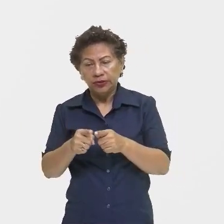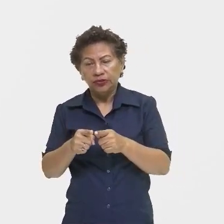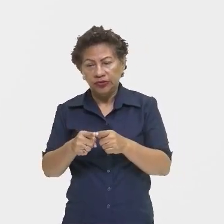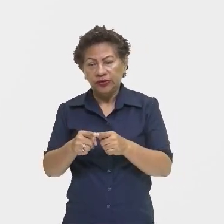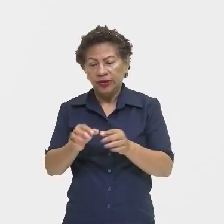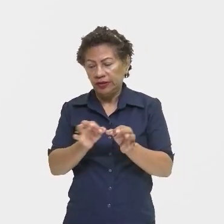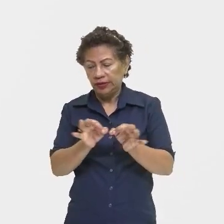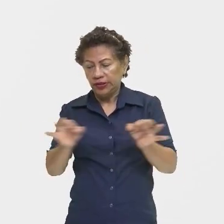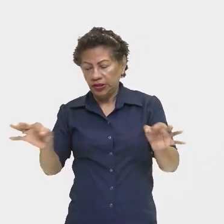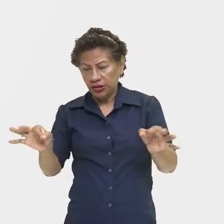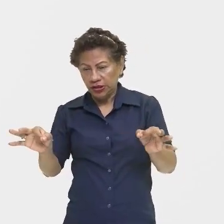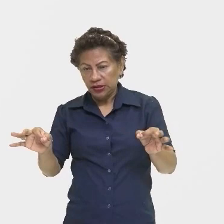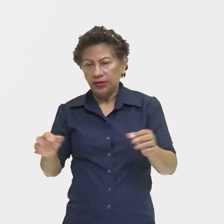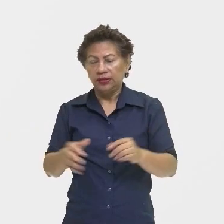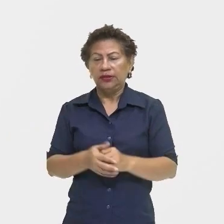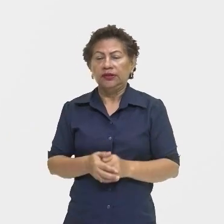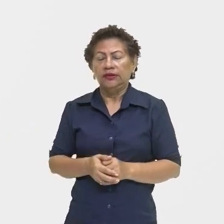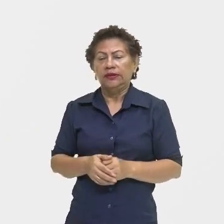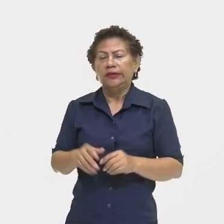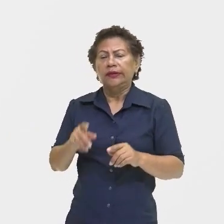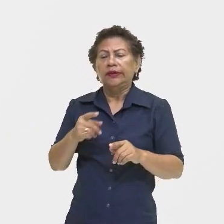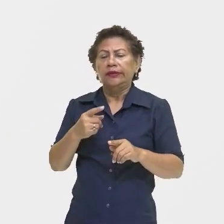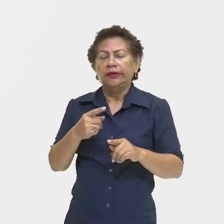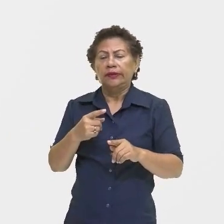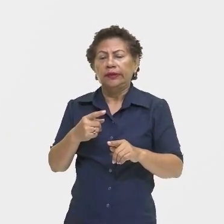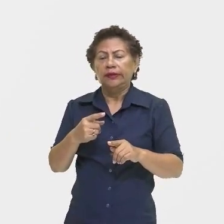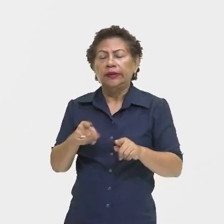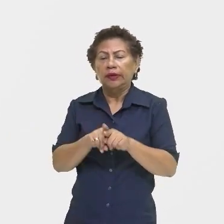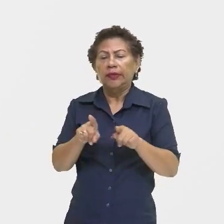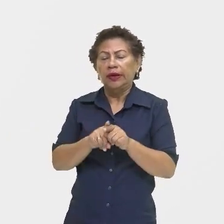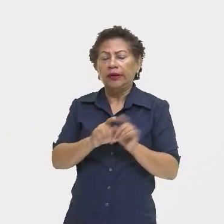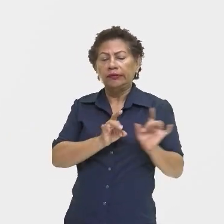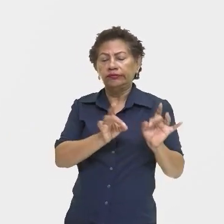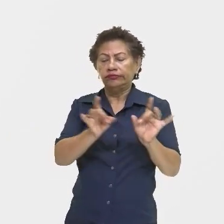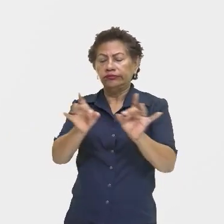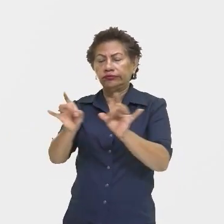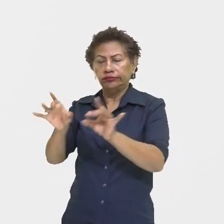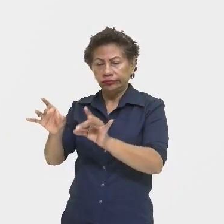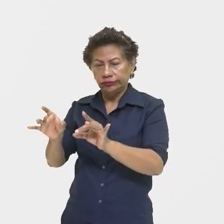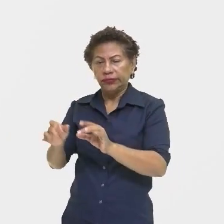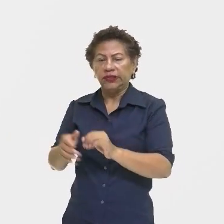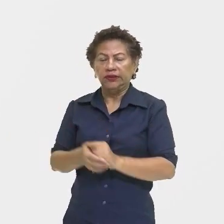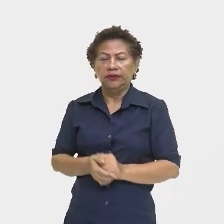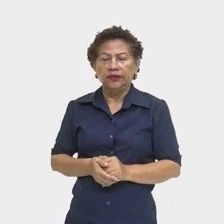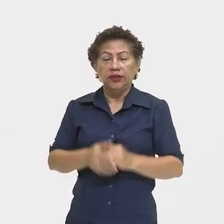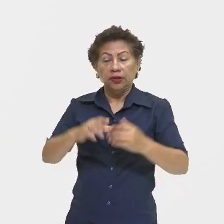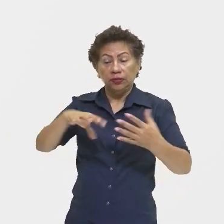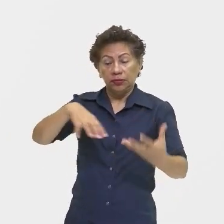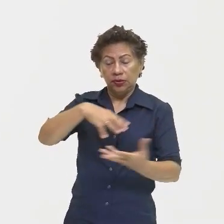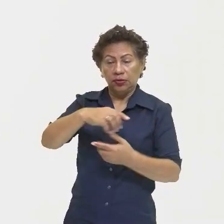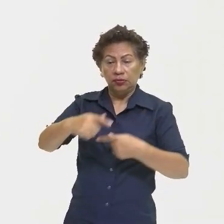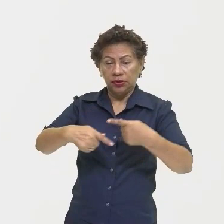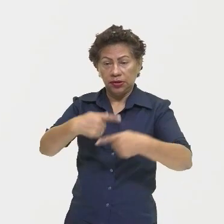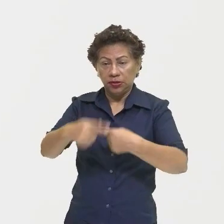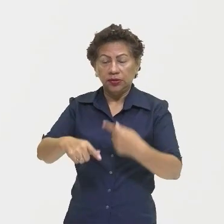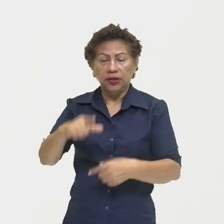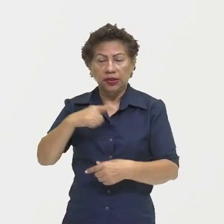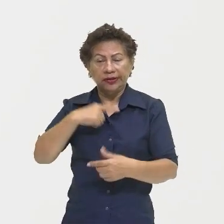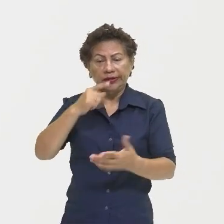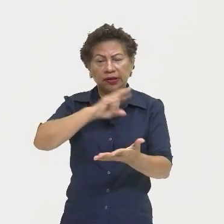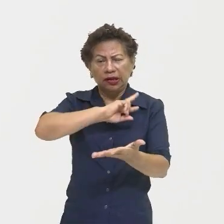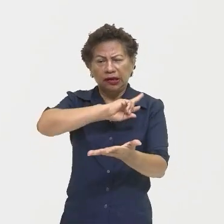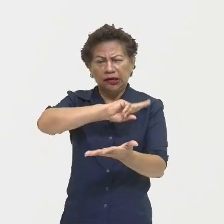circulação de mercadorias, da economia. A globalização, ela possui aqui, olha,